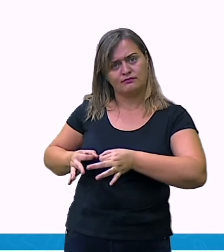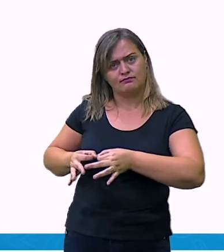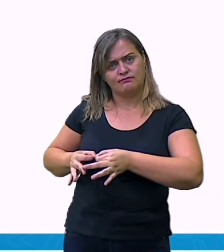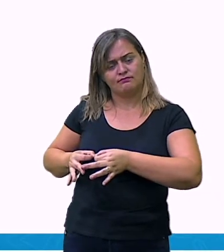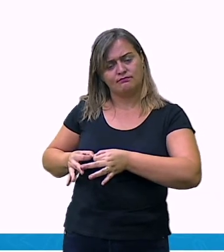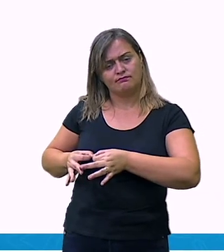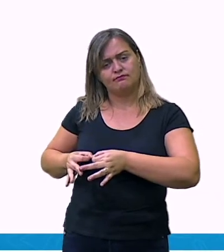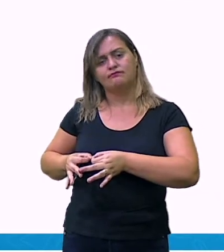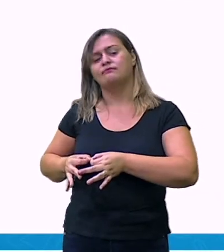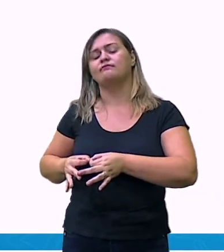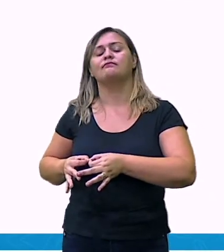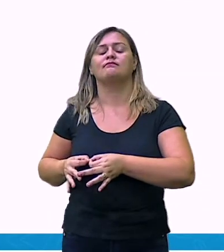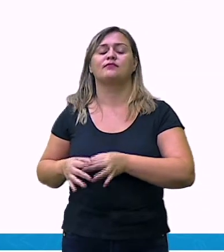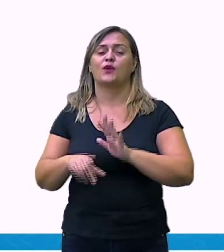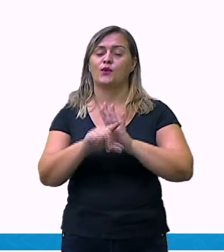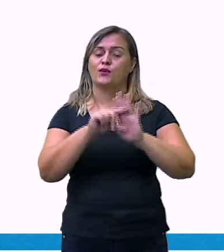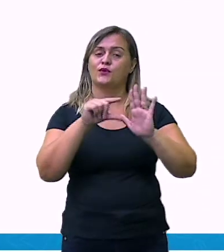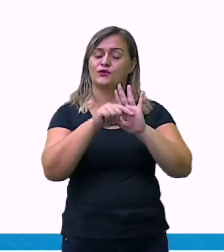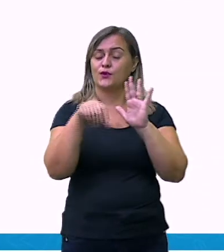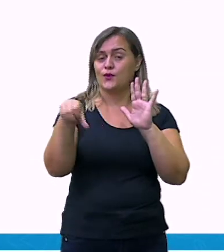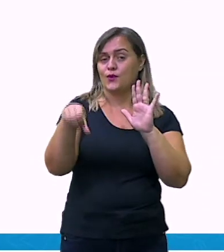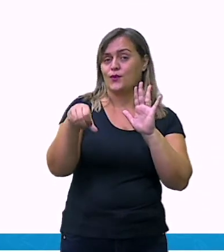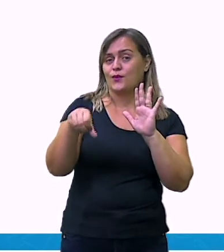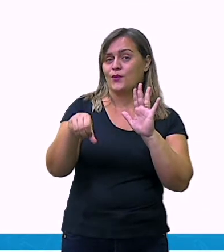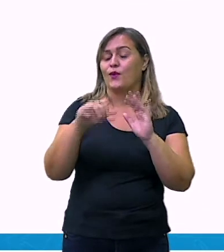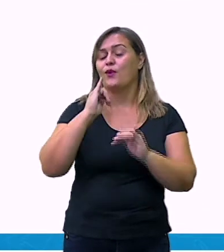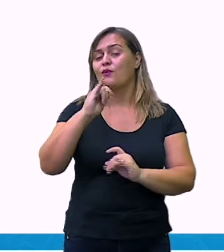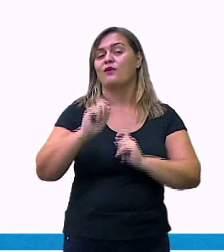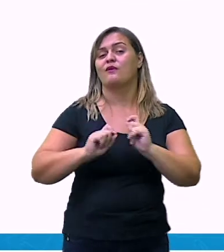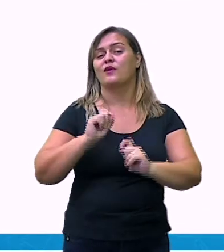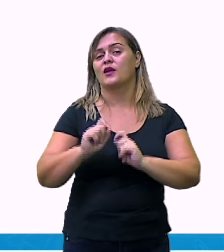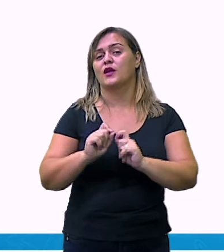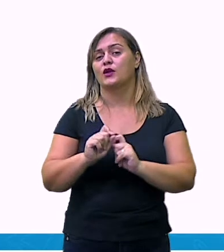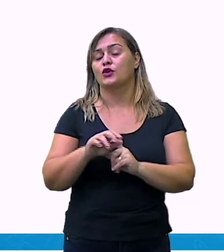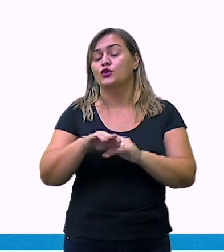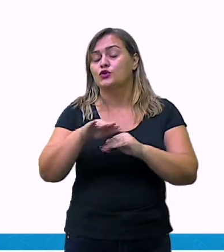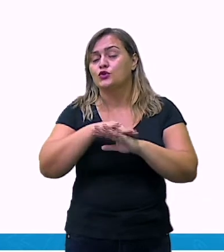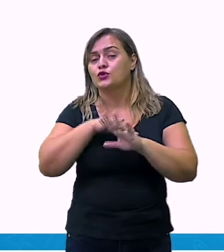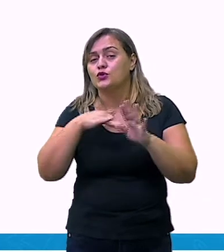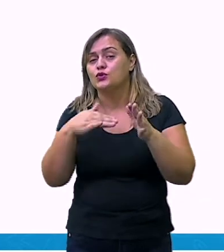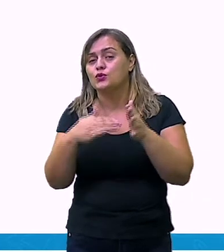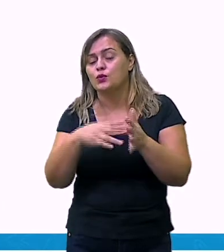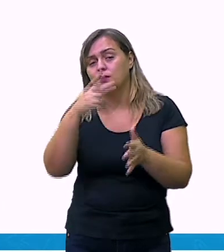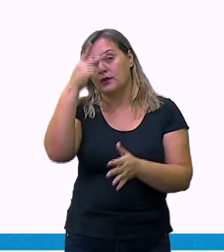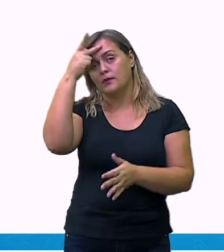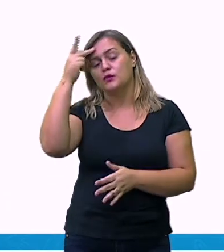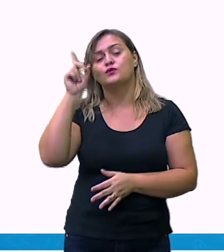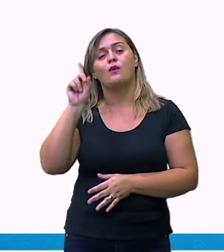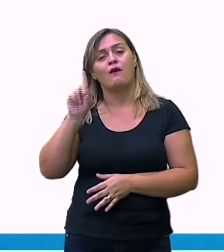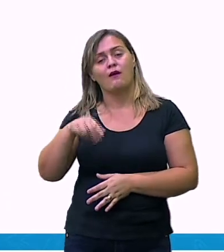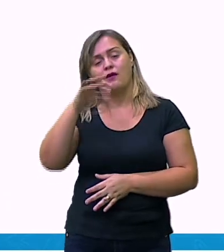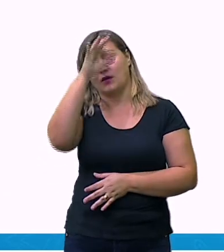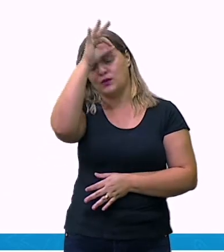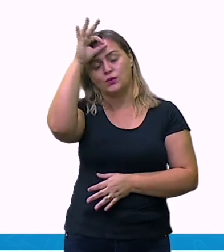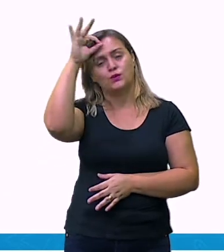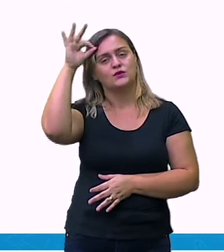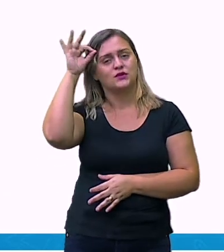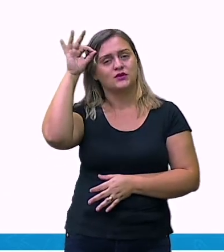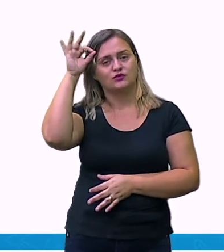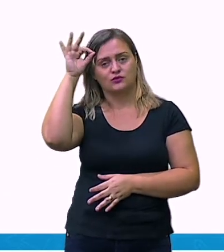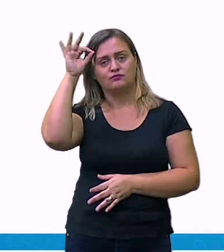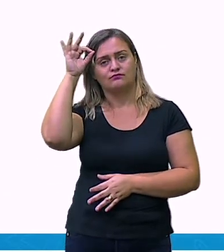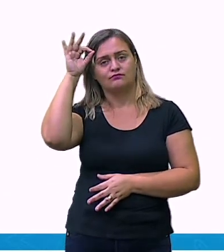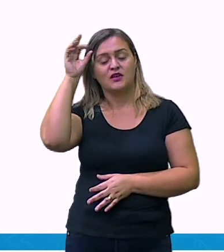pessoal? No artigo 9º que diz: todo acusado é considerado inocente até ser